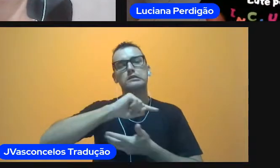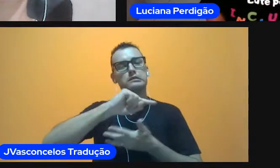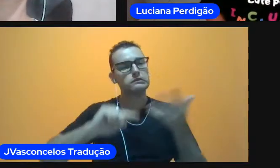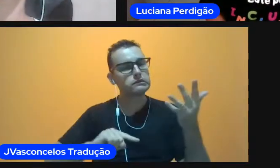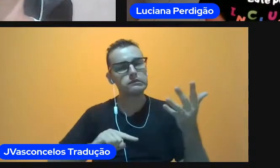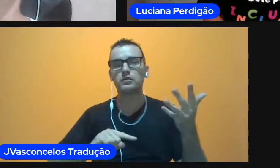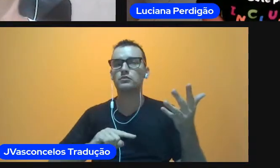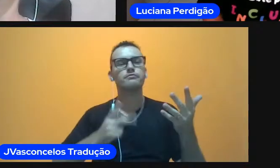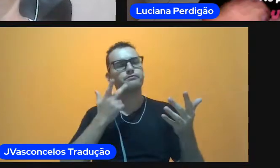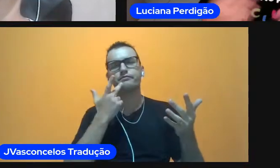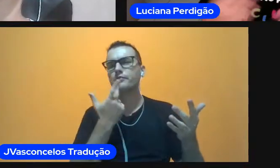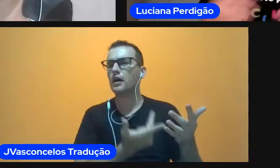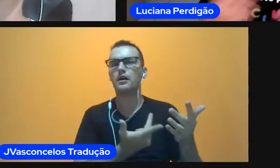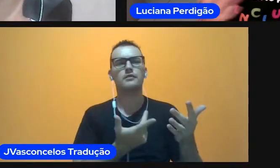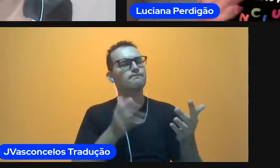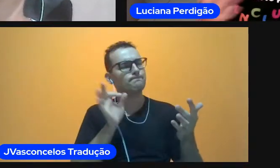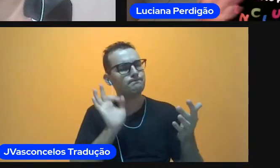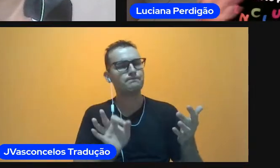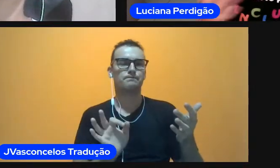eu falo que